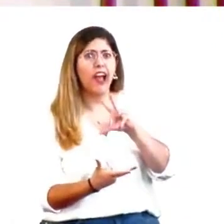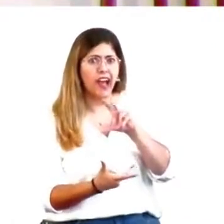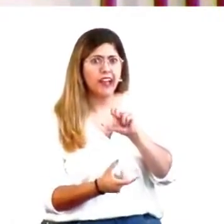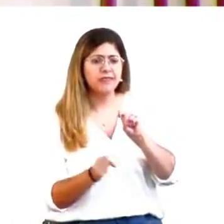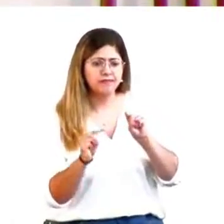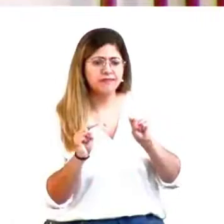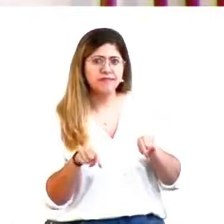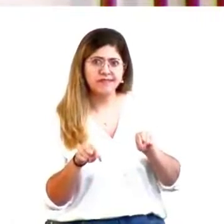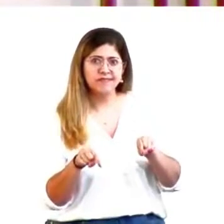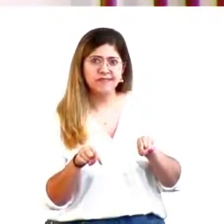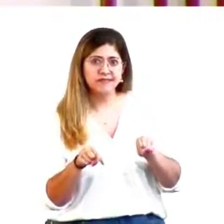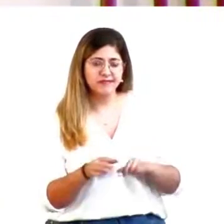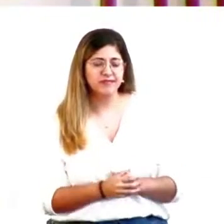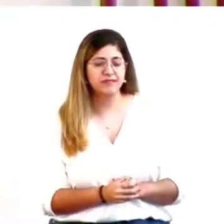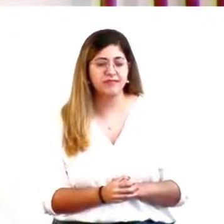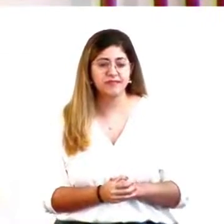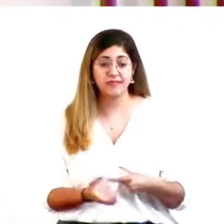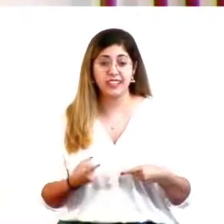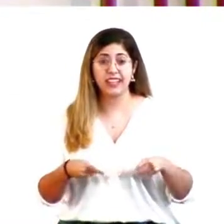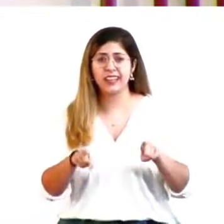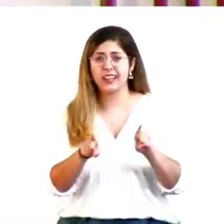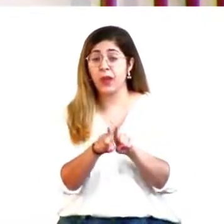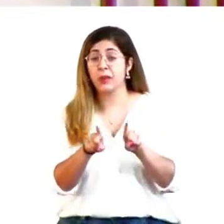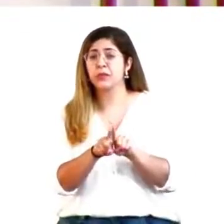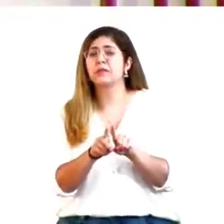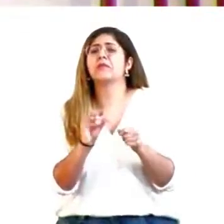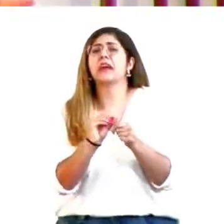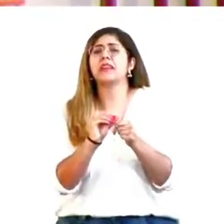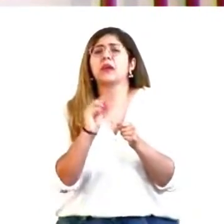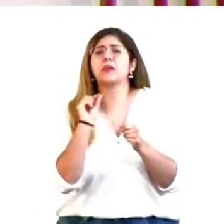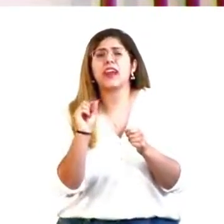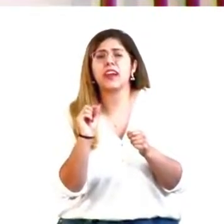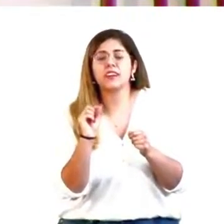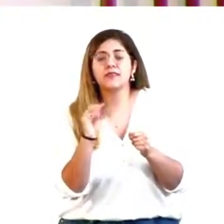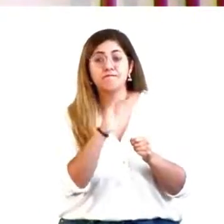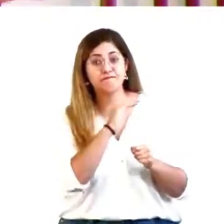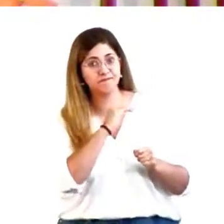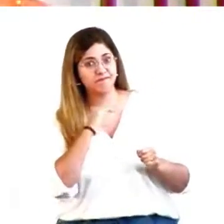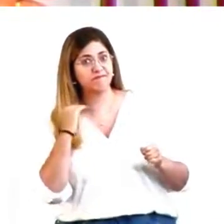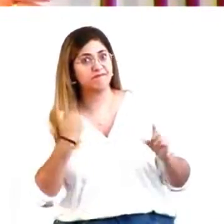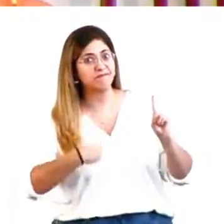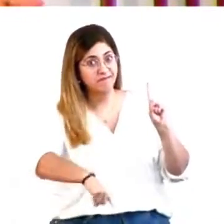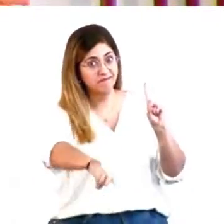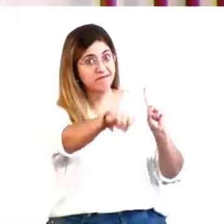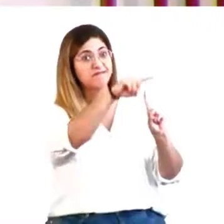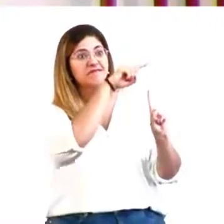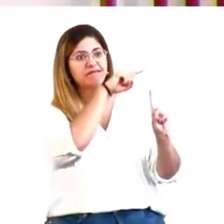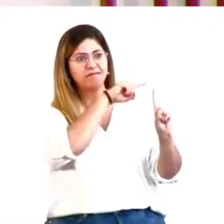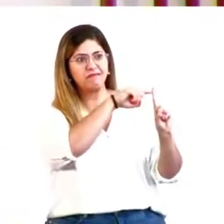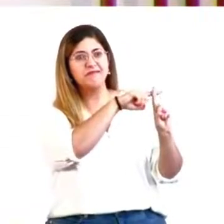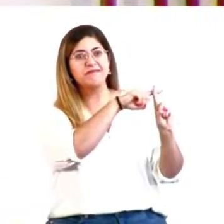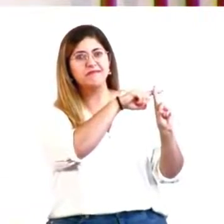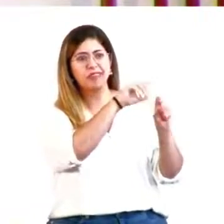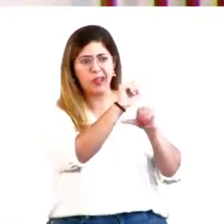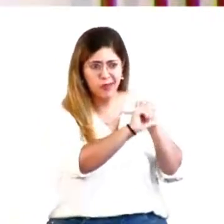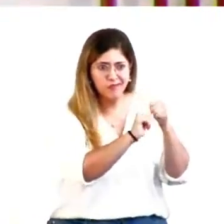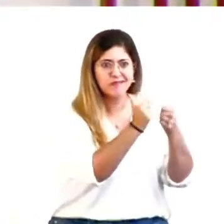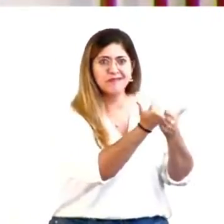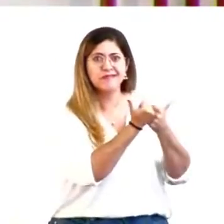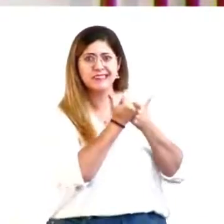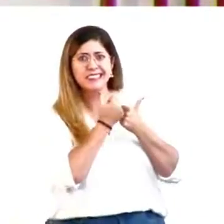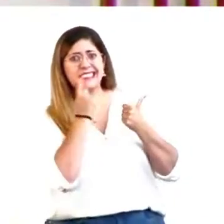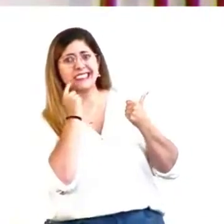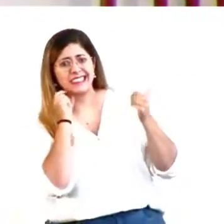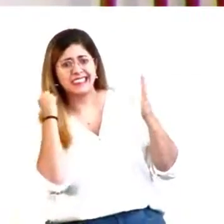para a terra, para poder morrer na cruz, e na morte de cruz derramar